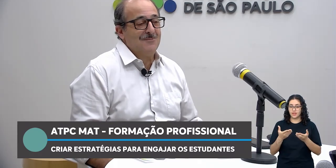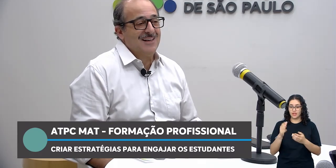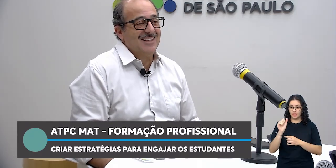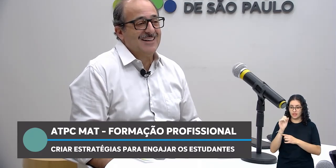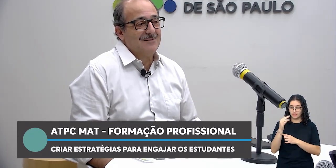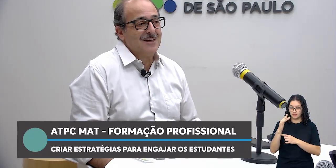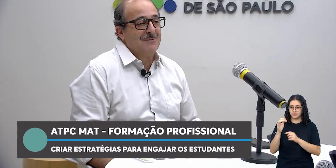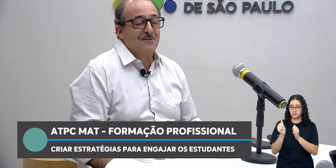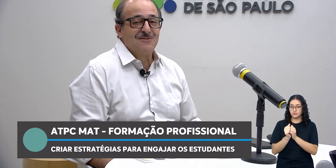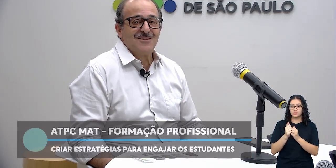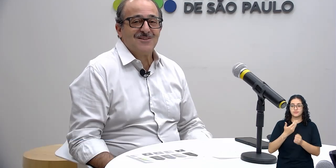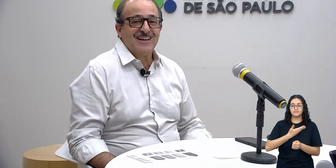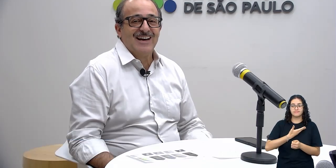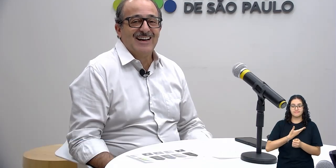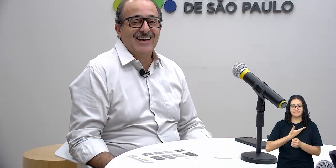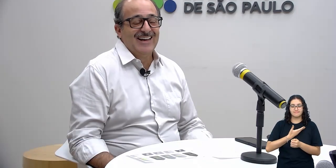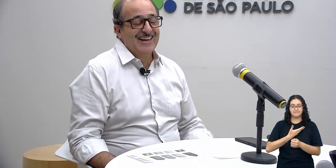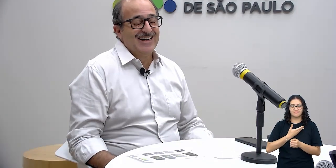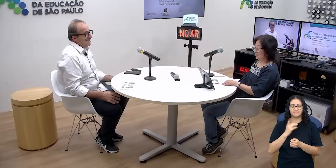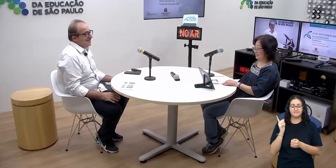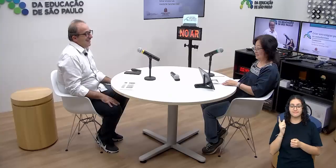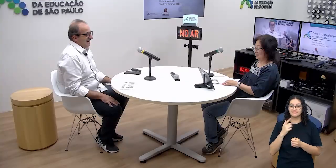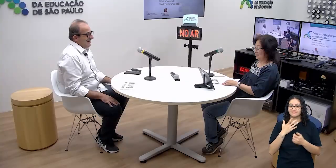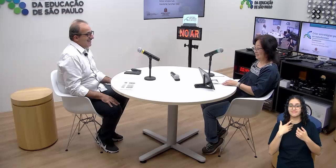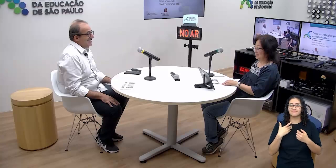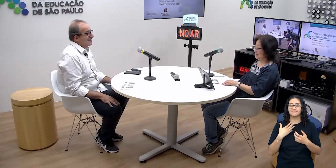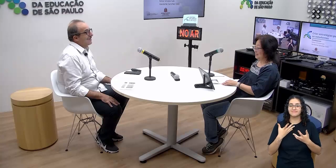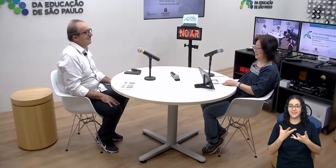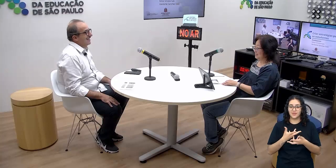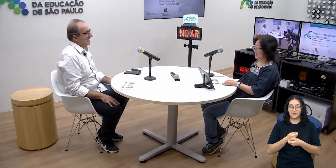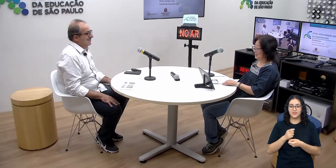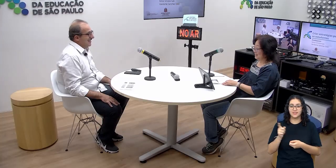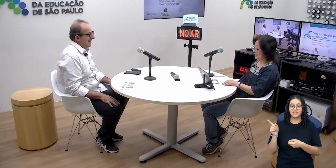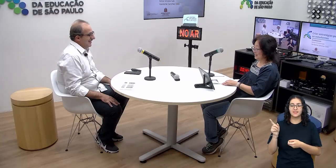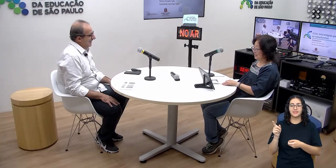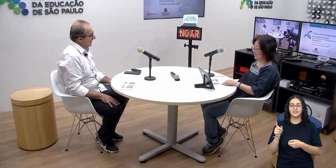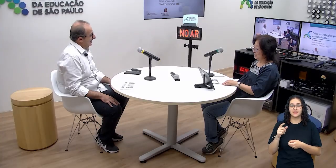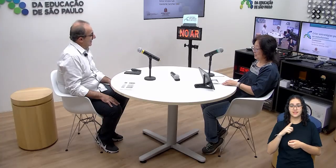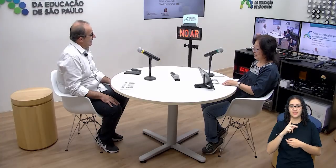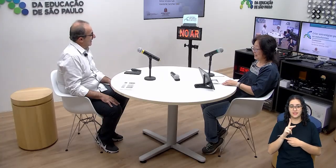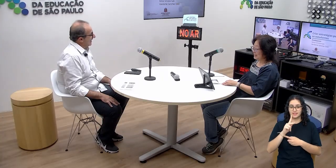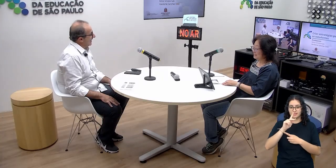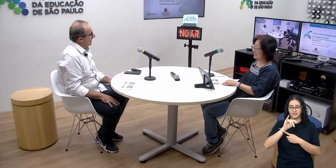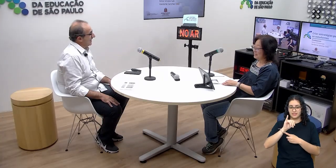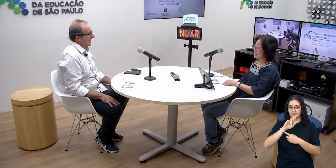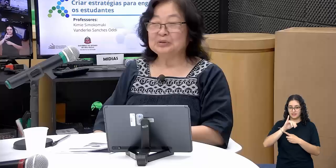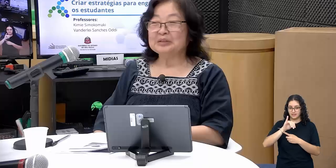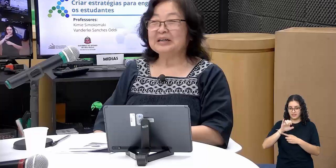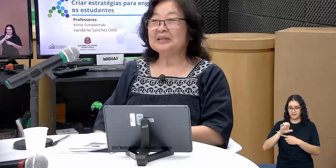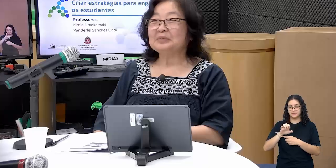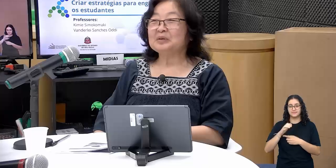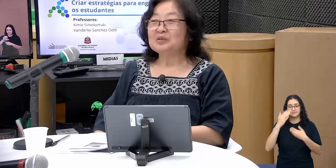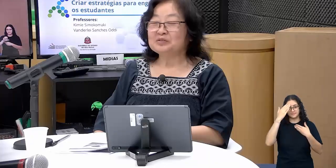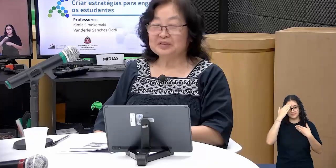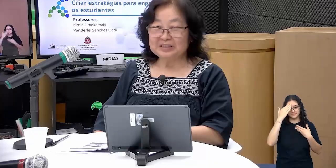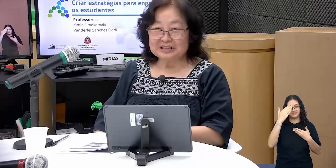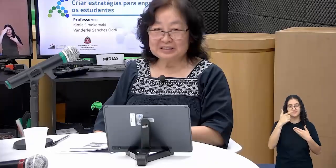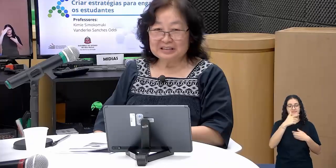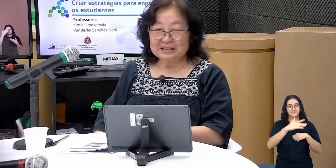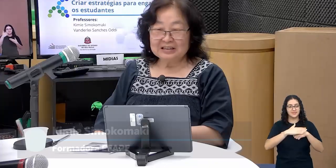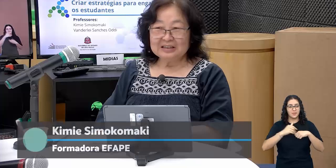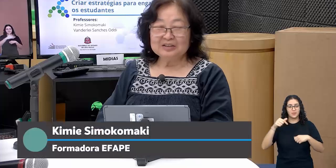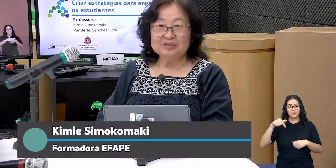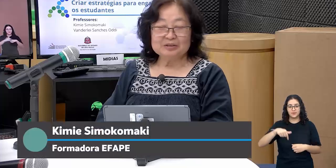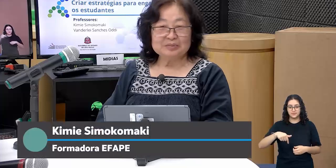TPC com a minha querida amiga, a professora Kimie. Seja bem-vinda, Kimie. Obrigada, Vanderlei, obrigada pelo